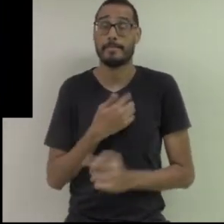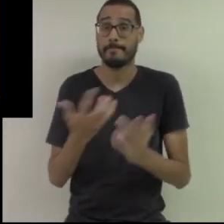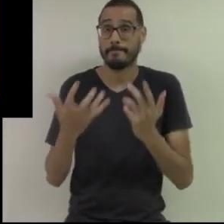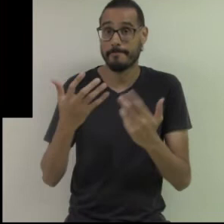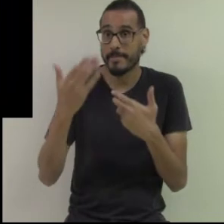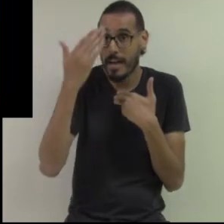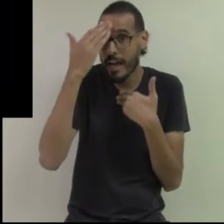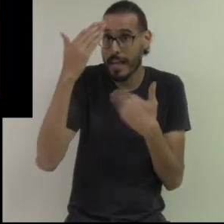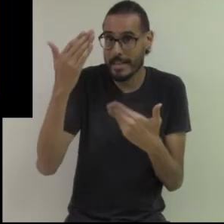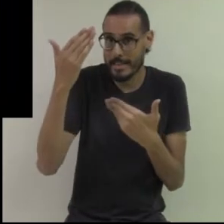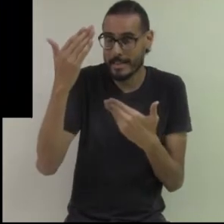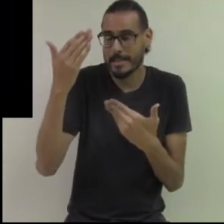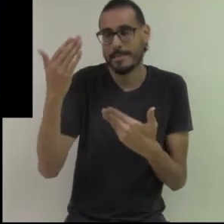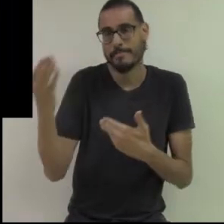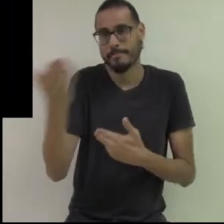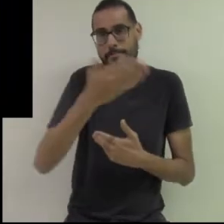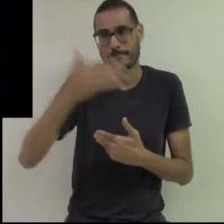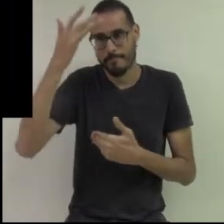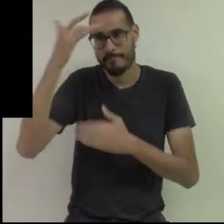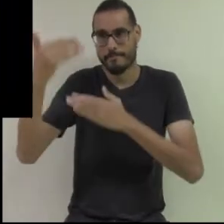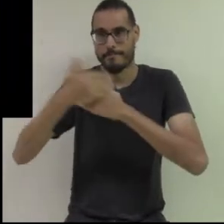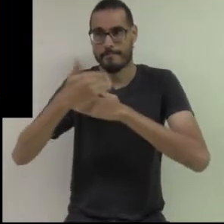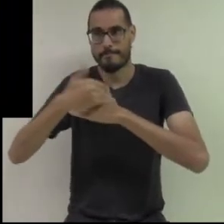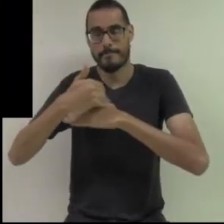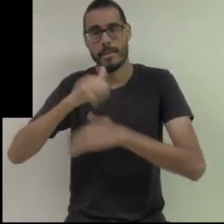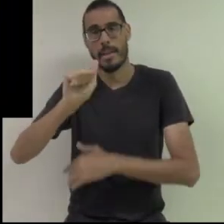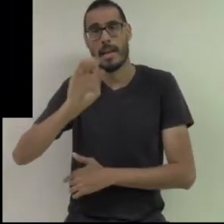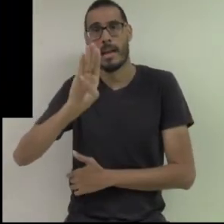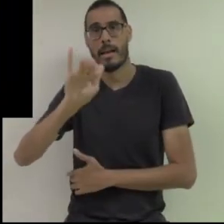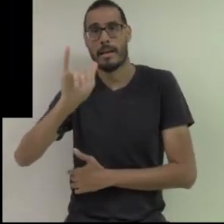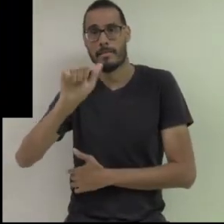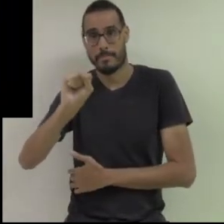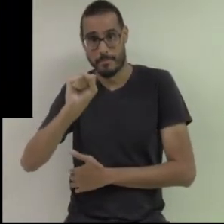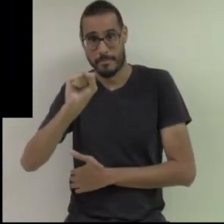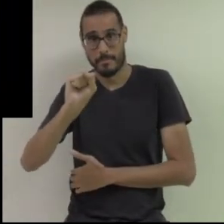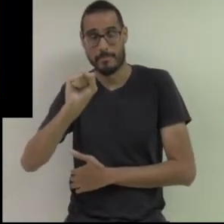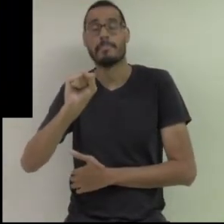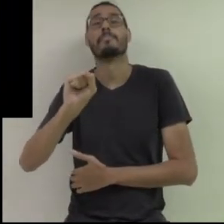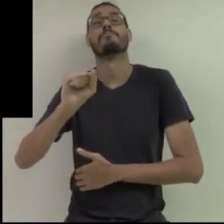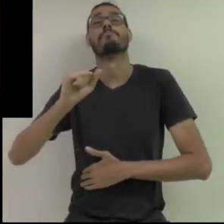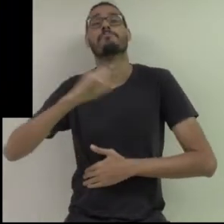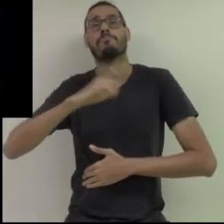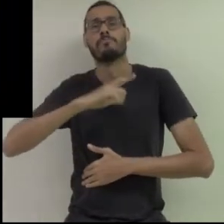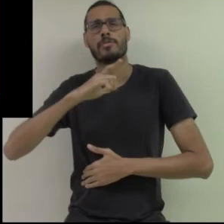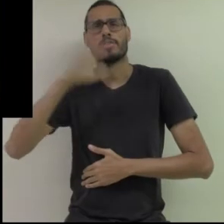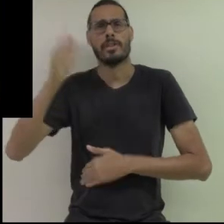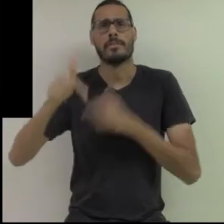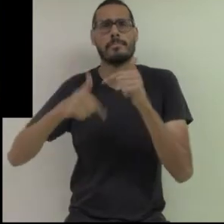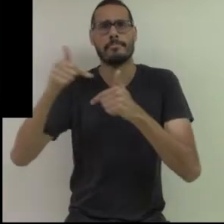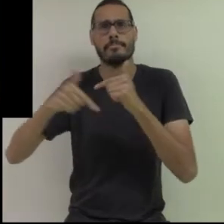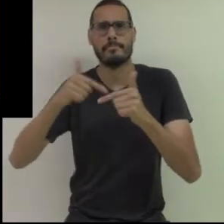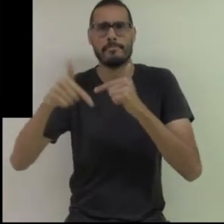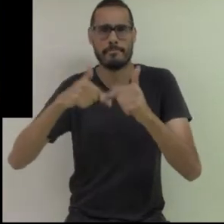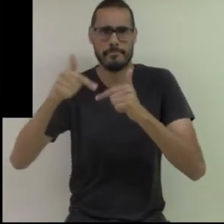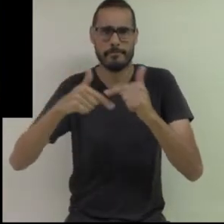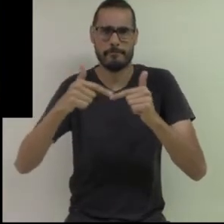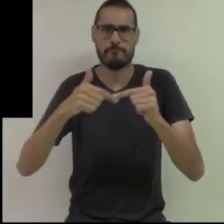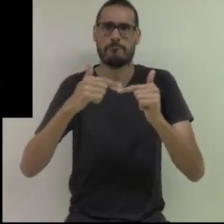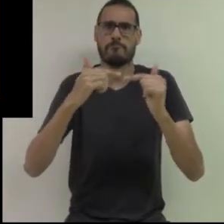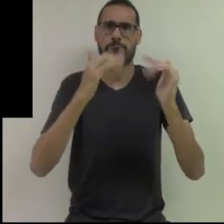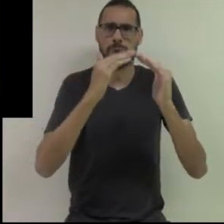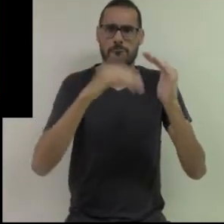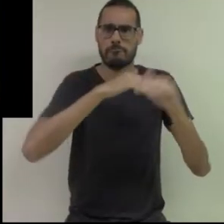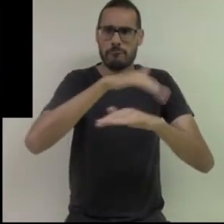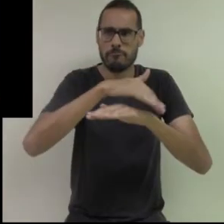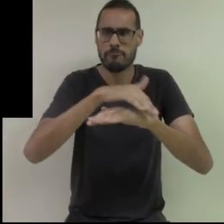Gostaríamos de agradecer a nossos parceiros Habeas Imóveis, que atua há mais de 10 anos no mercado imobiliário de São Carlos, a